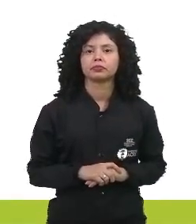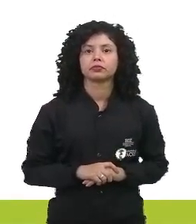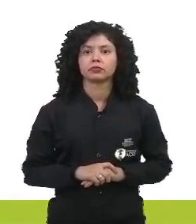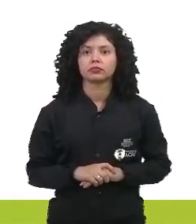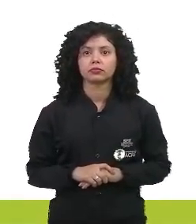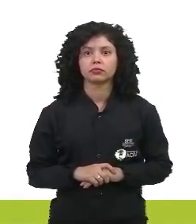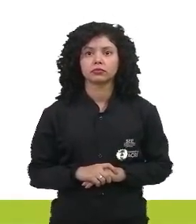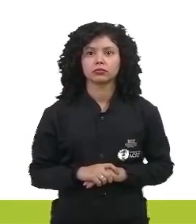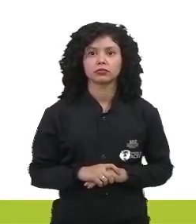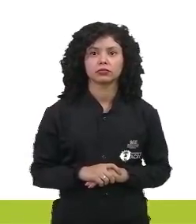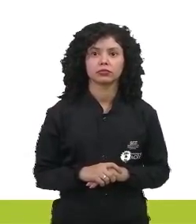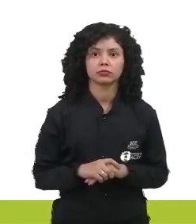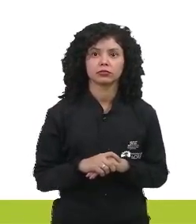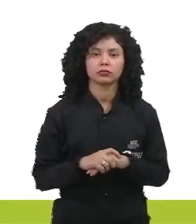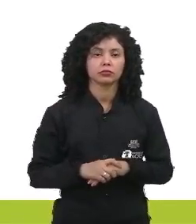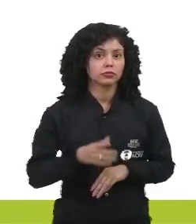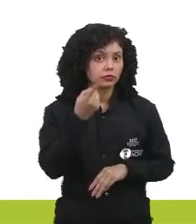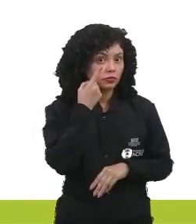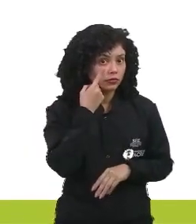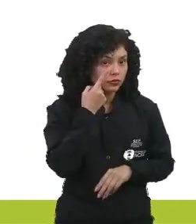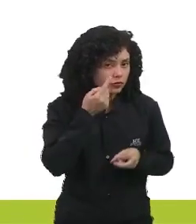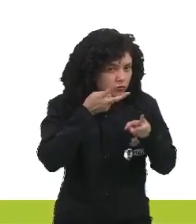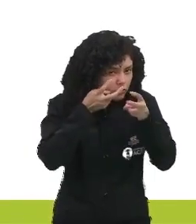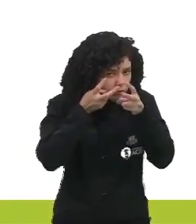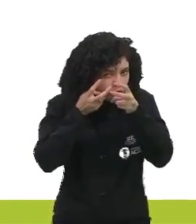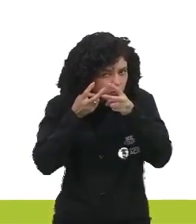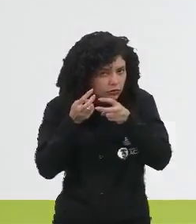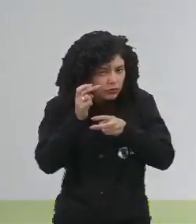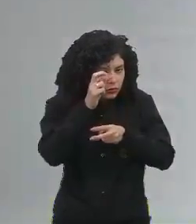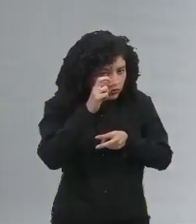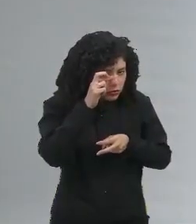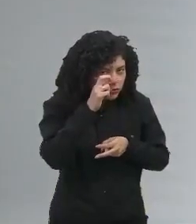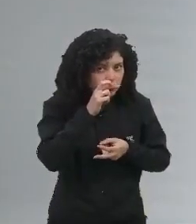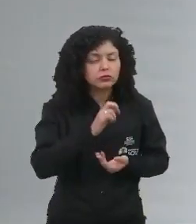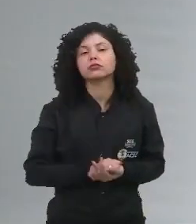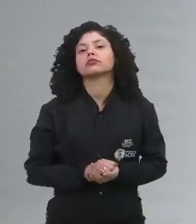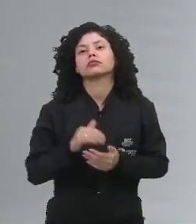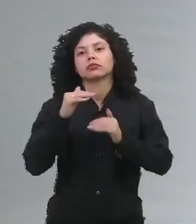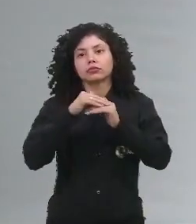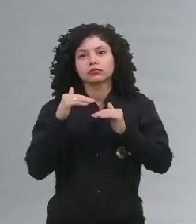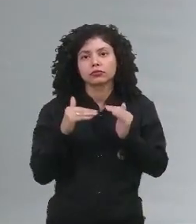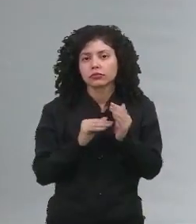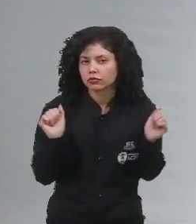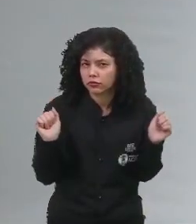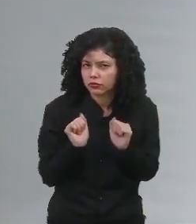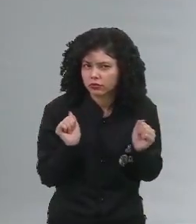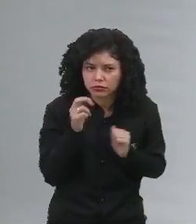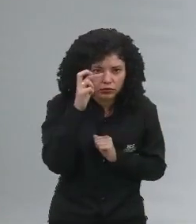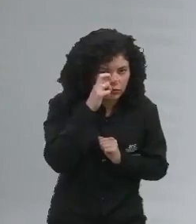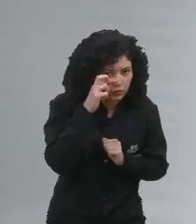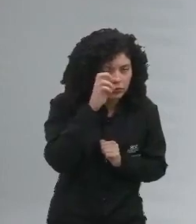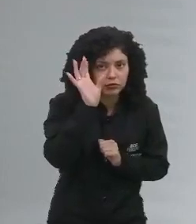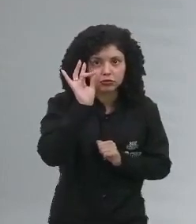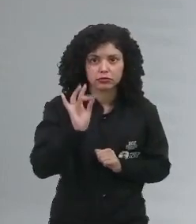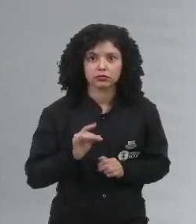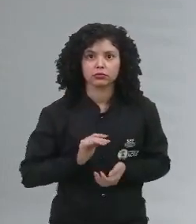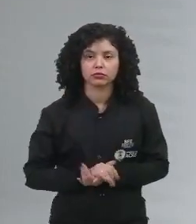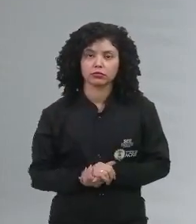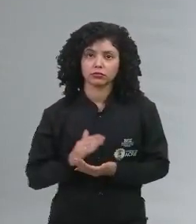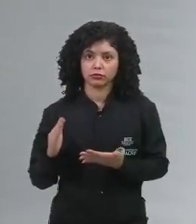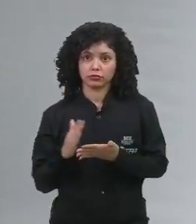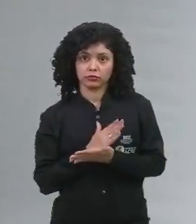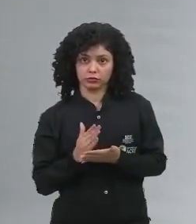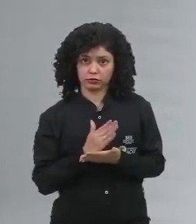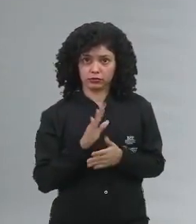Vista d'olhos. Olha só, d'olhos. Dá uma espiada. Todo mundo adora dar uma espiada, né? Alguém,